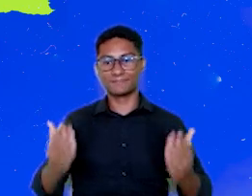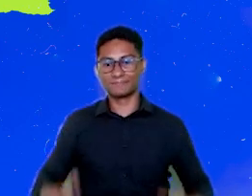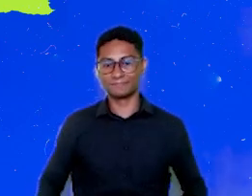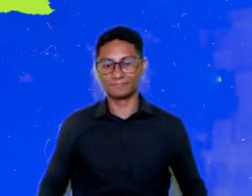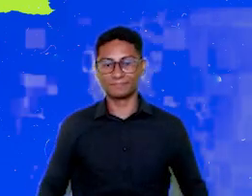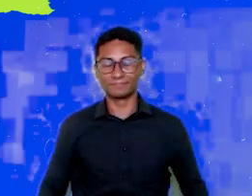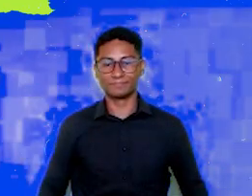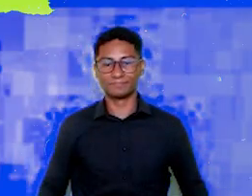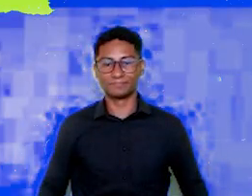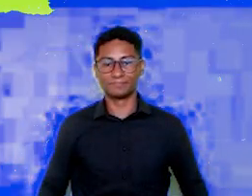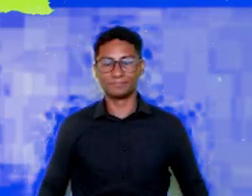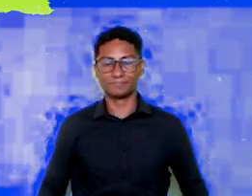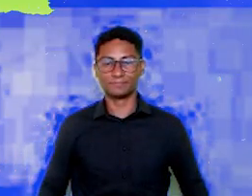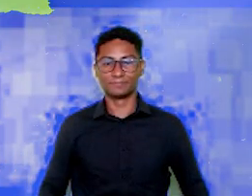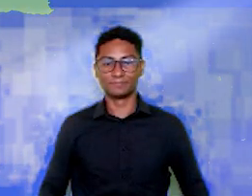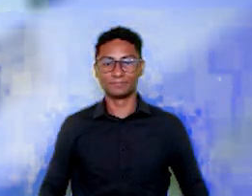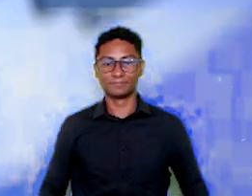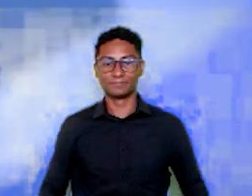faculdadesebrae.com.br.